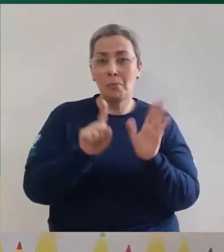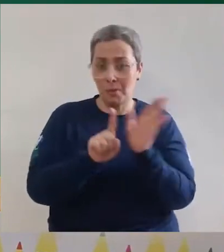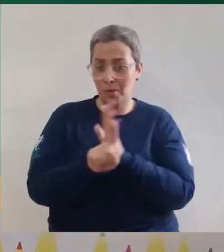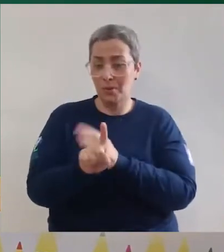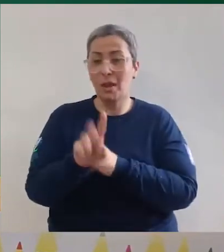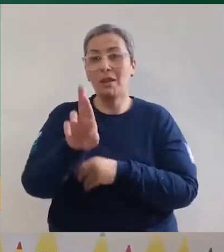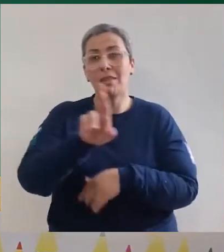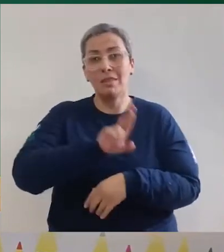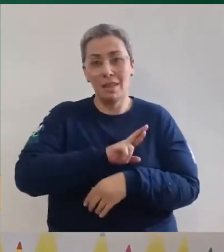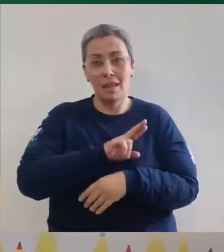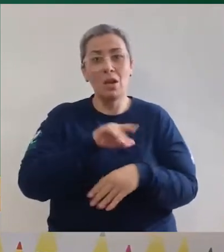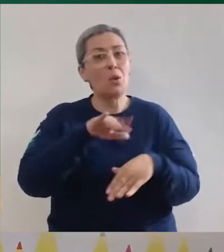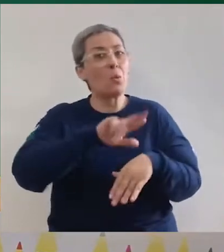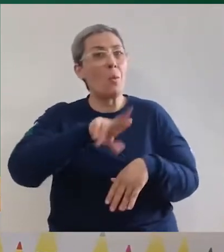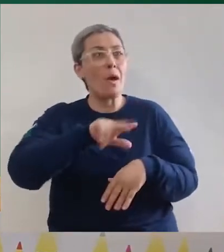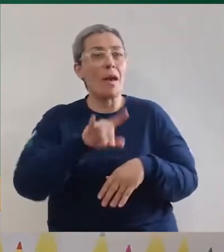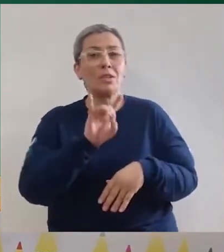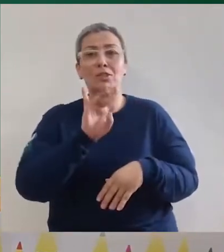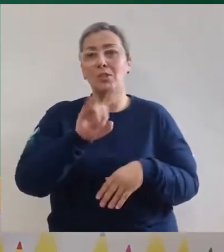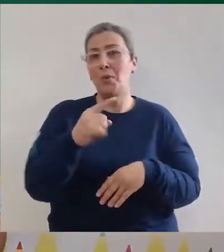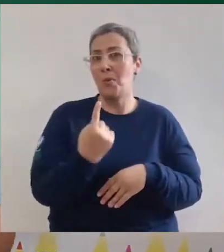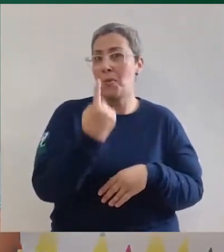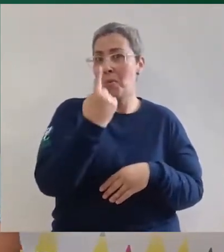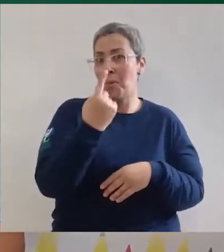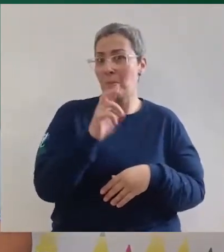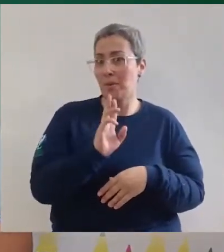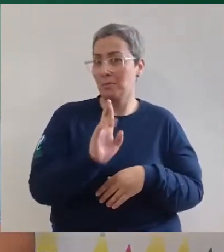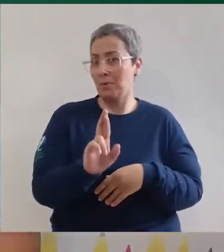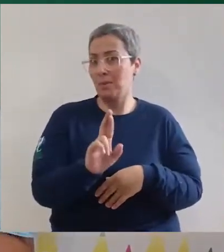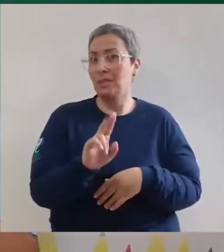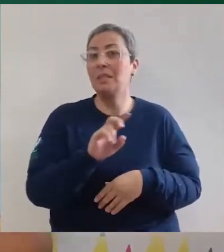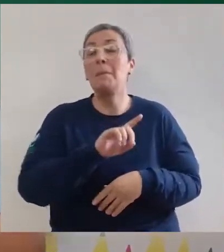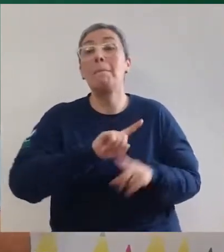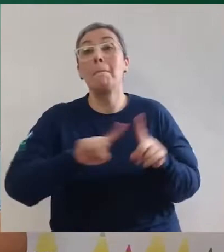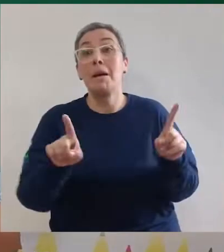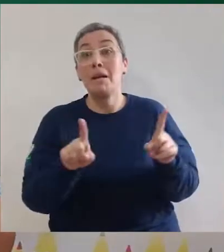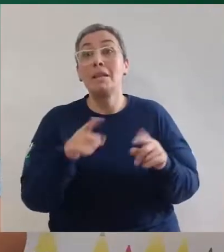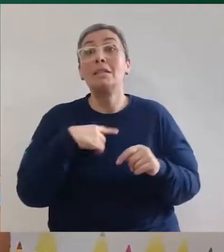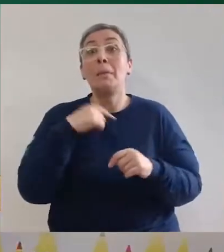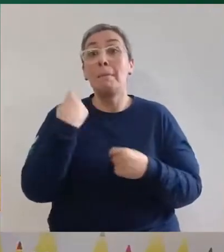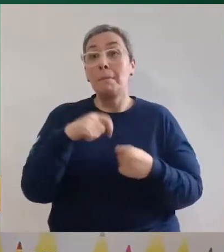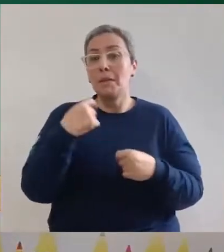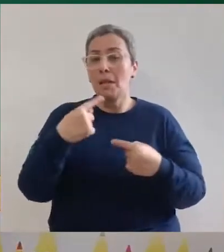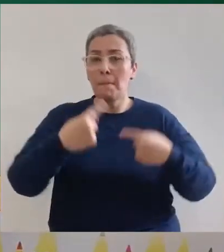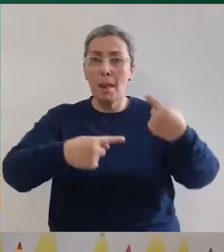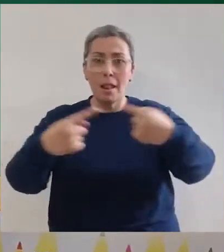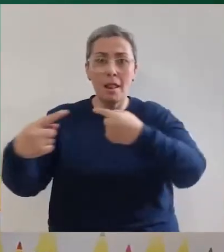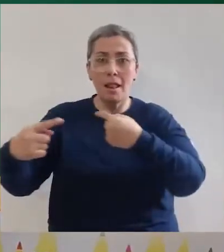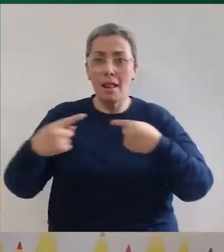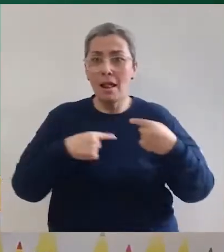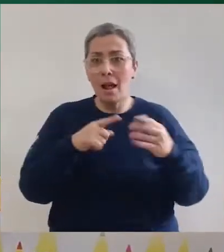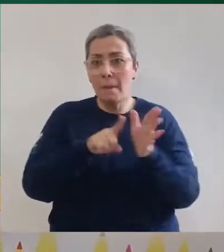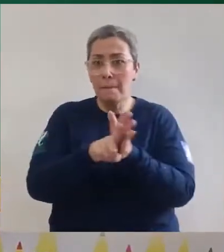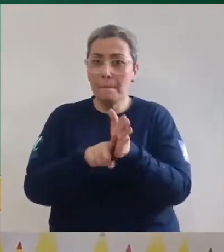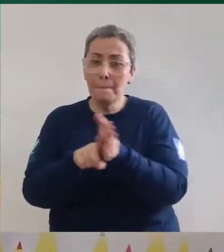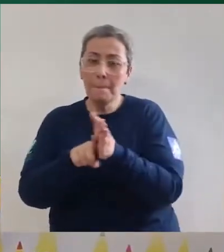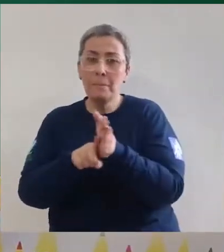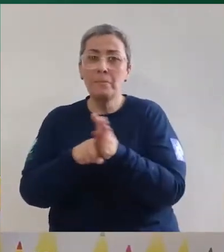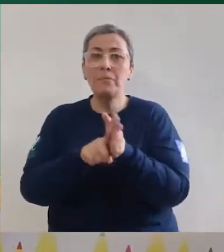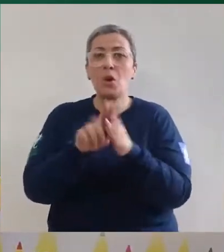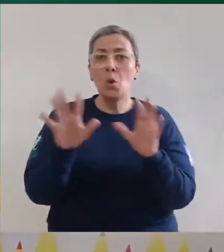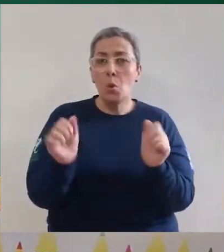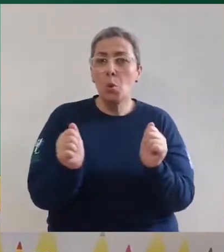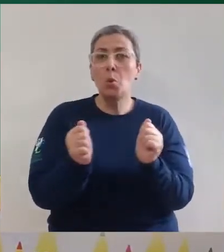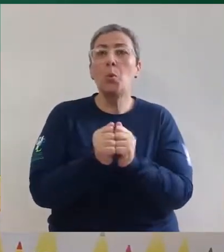esse questionamento. Não é apenas uma resposta, mas vocês vão precisar discutir e